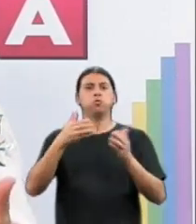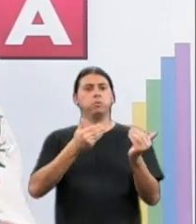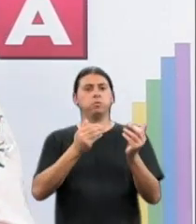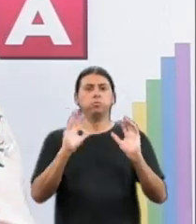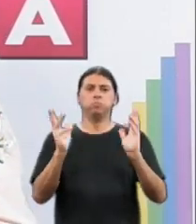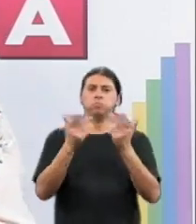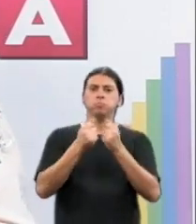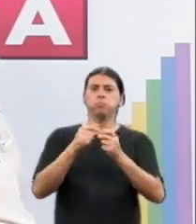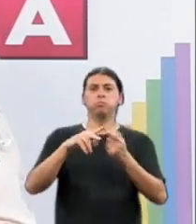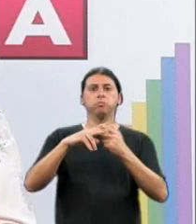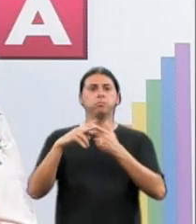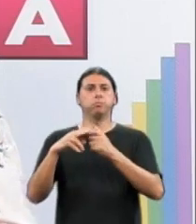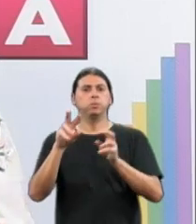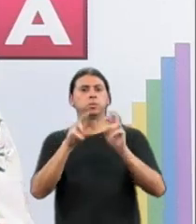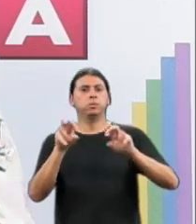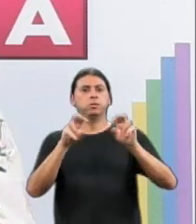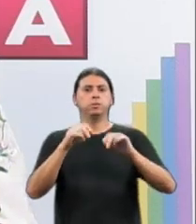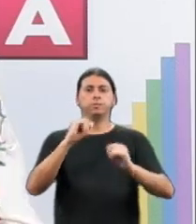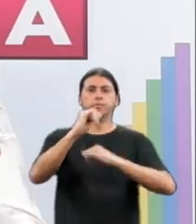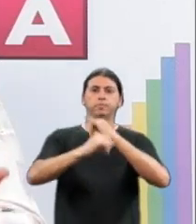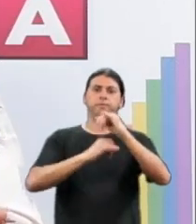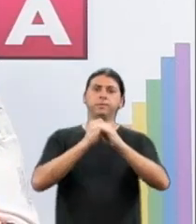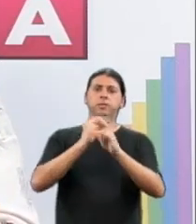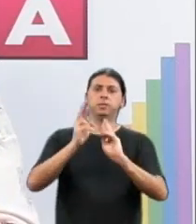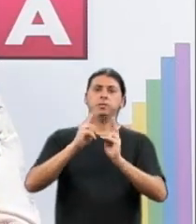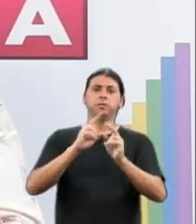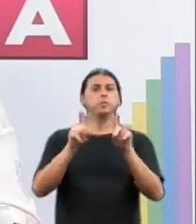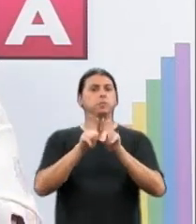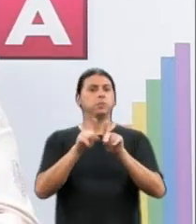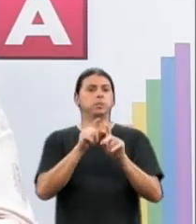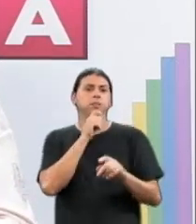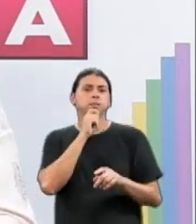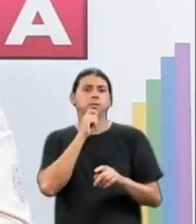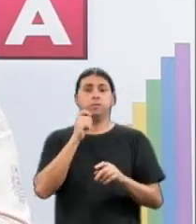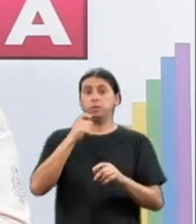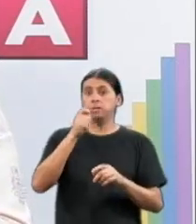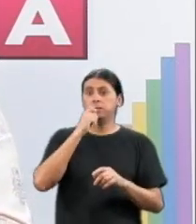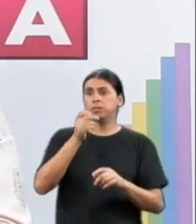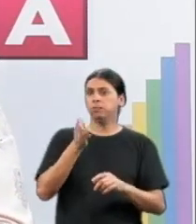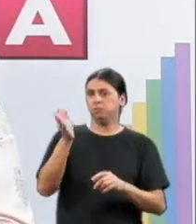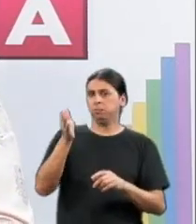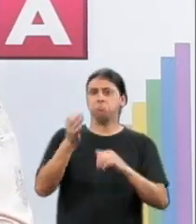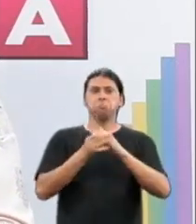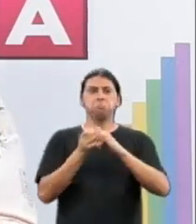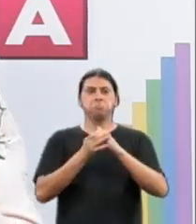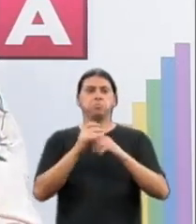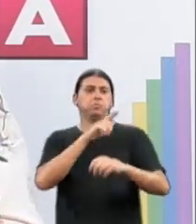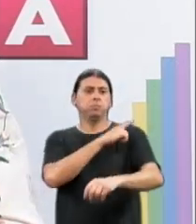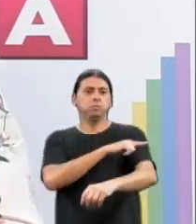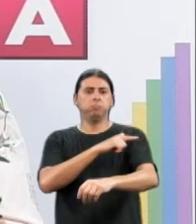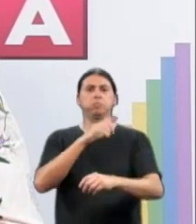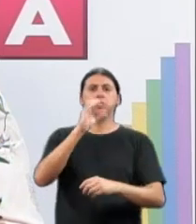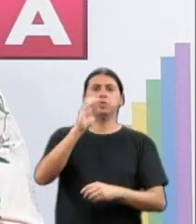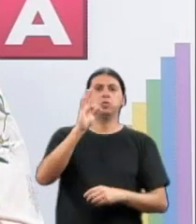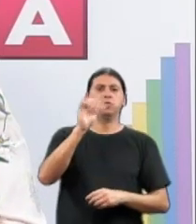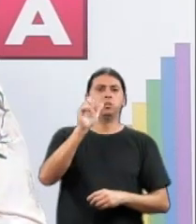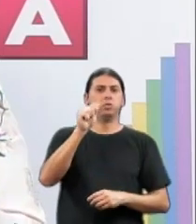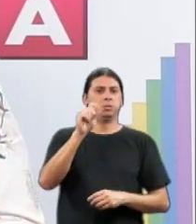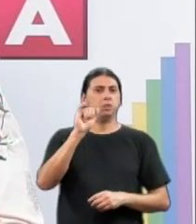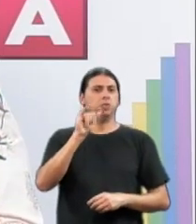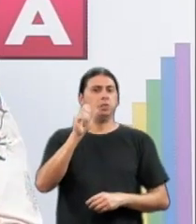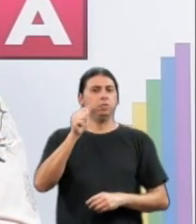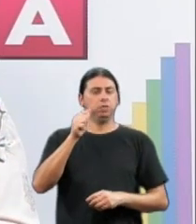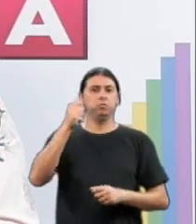os jovens na área de manutenção de computadores e redes. E ainda, uma entrevista com a doutora em educação